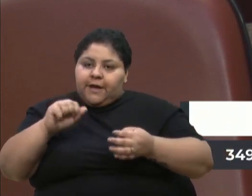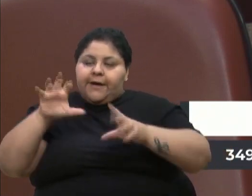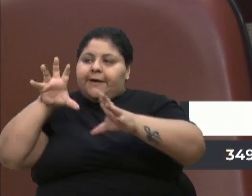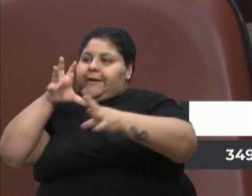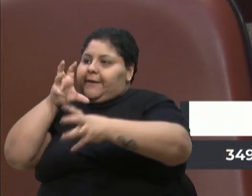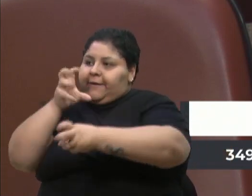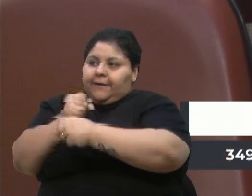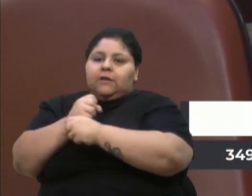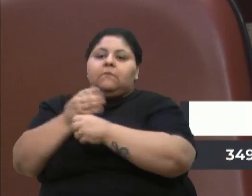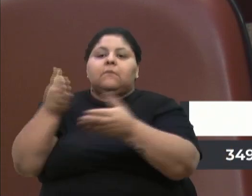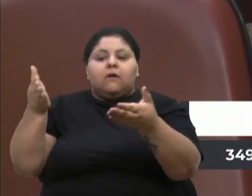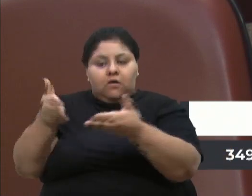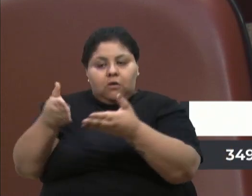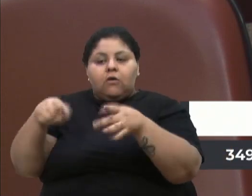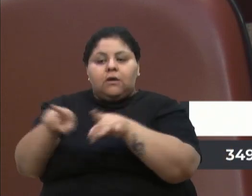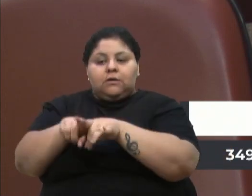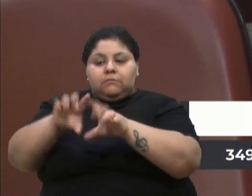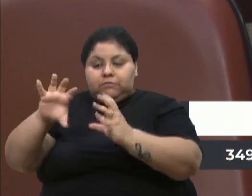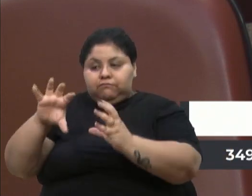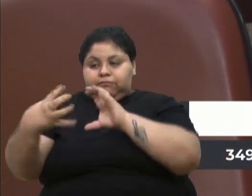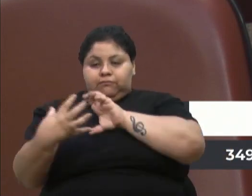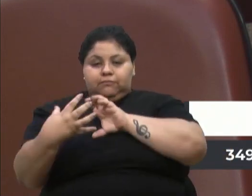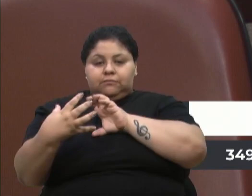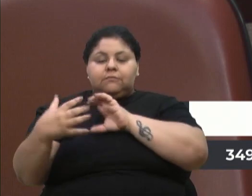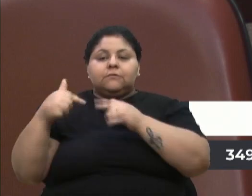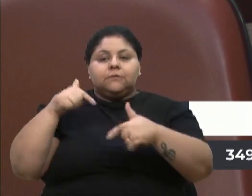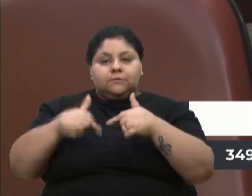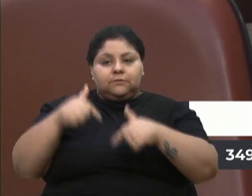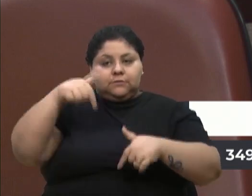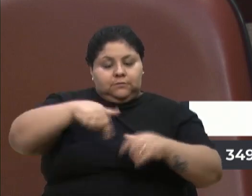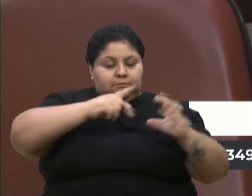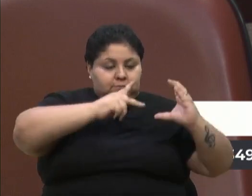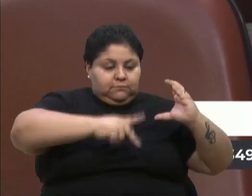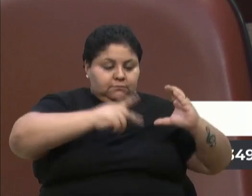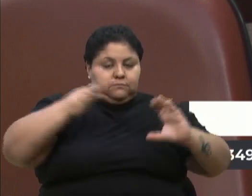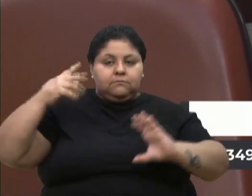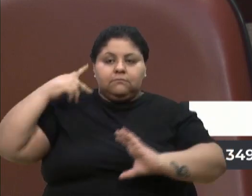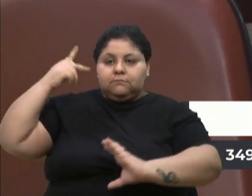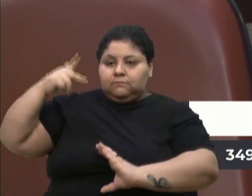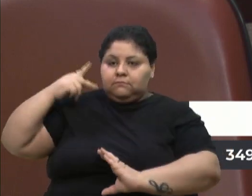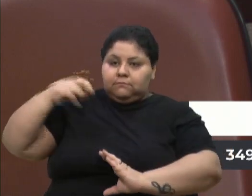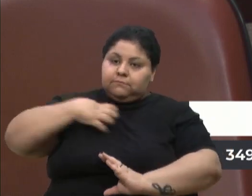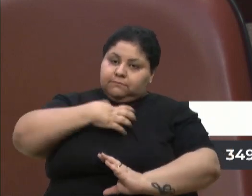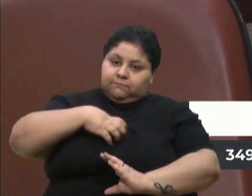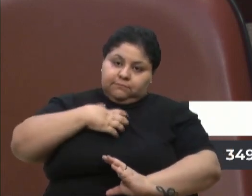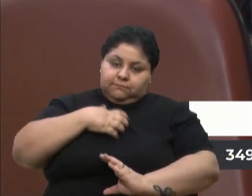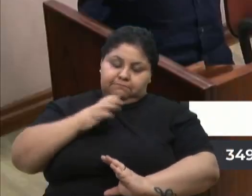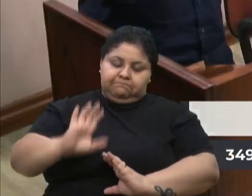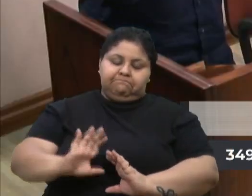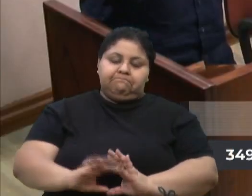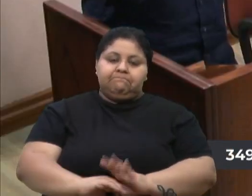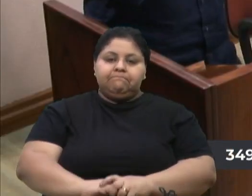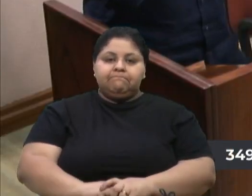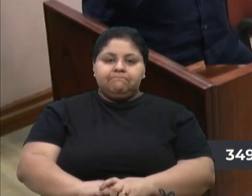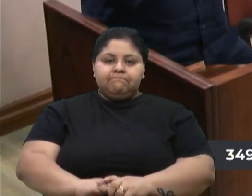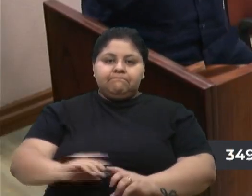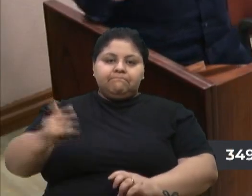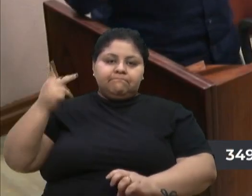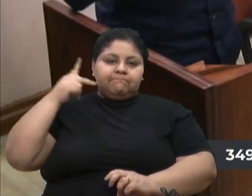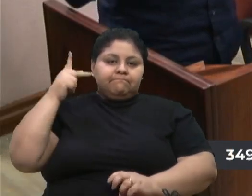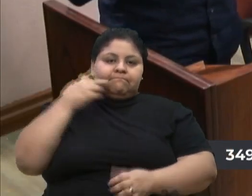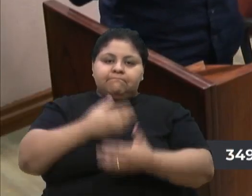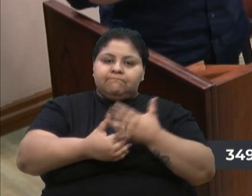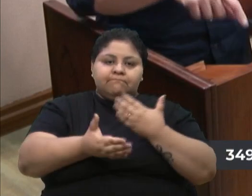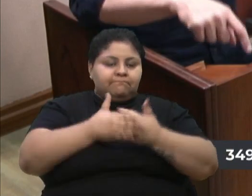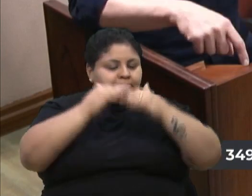corajosamente está sendo enfrentada e vai ser trabalhada aqui por esta casa, pelos vereadores. É nesse sentido que me manifestei. Vereador, com todo o